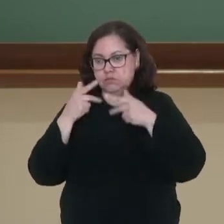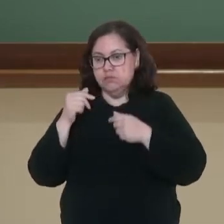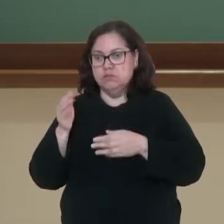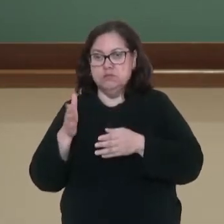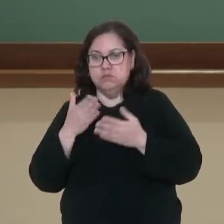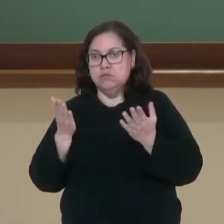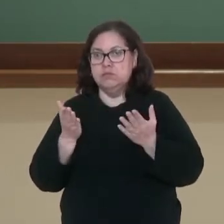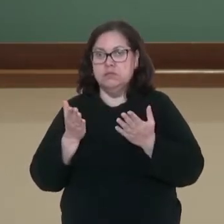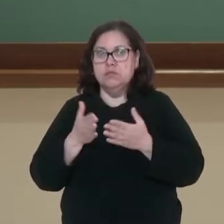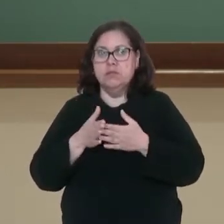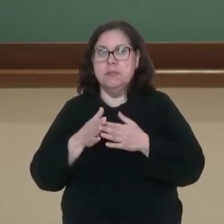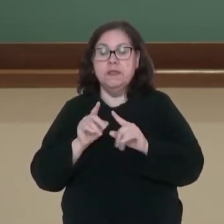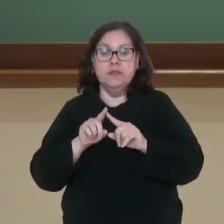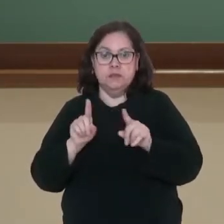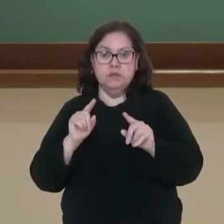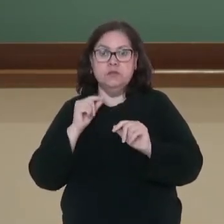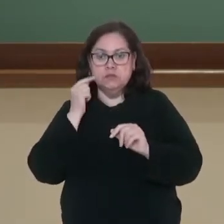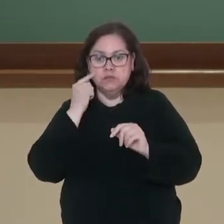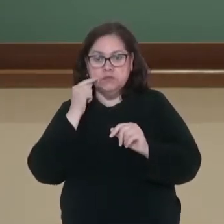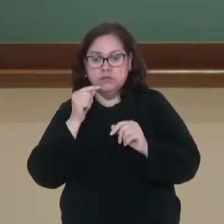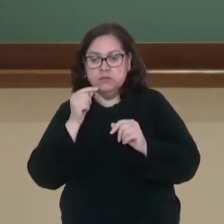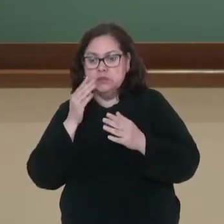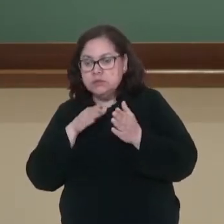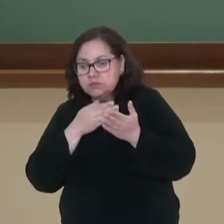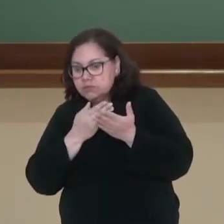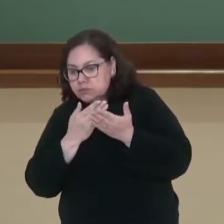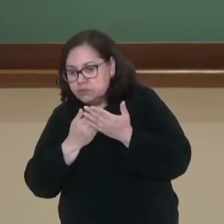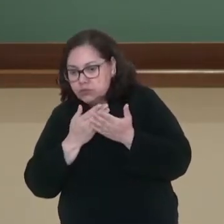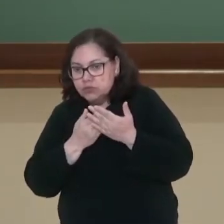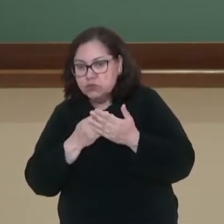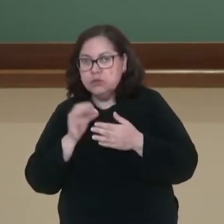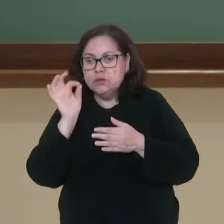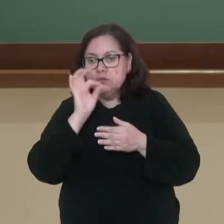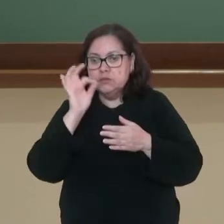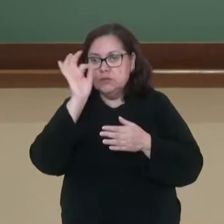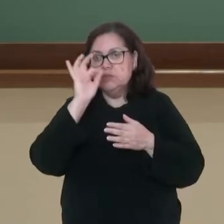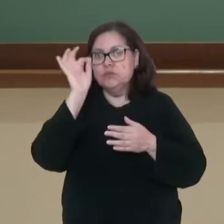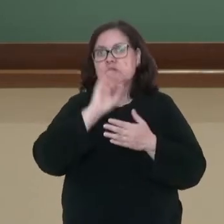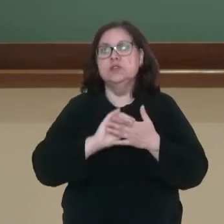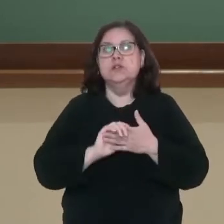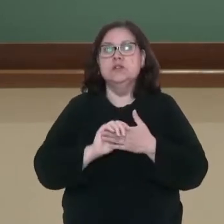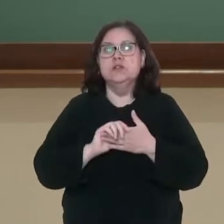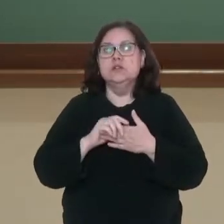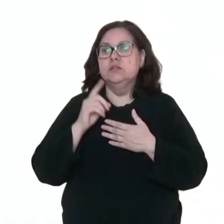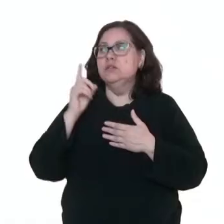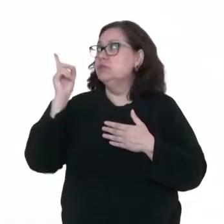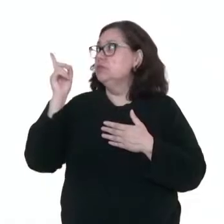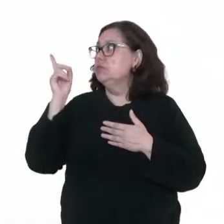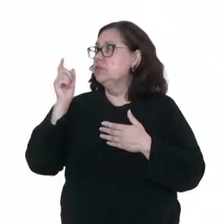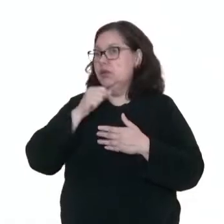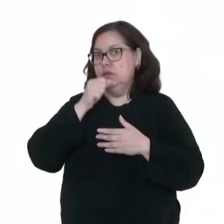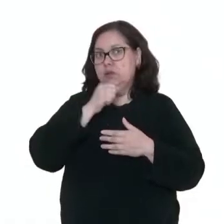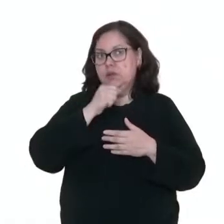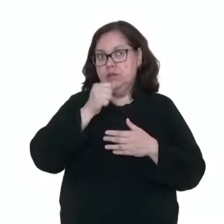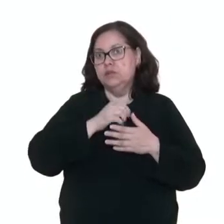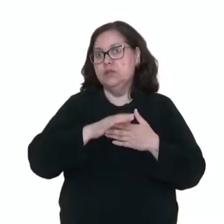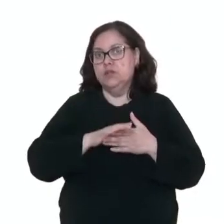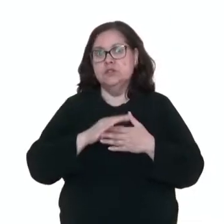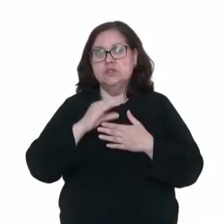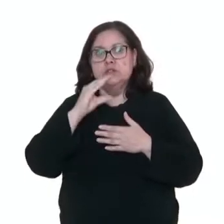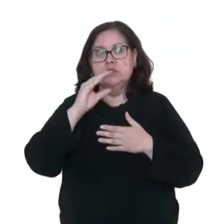vertebrado, né? Mas a gente consegue fazer a extrapolação a partir do estudo com elas. Isso aqui é um material do